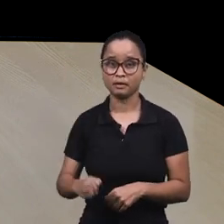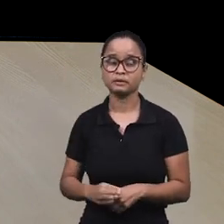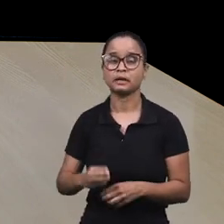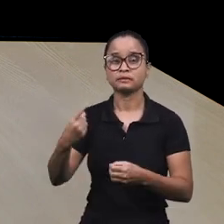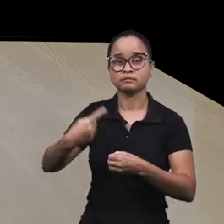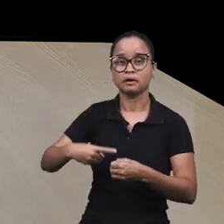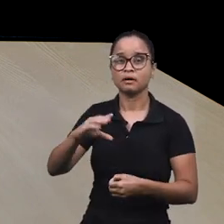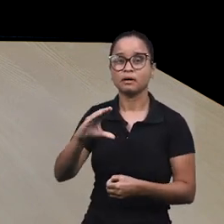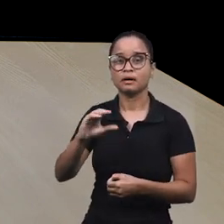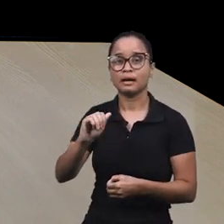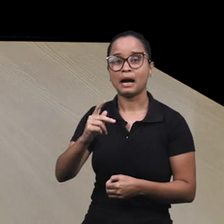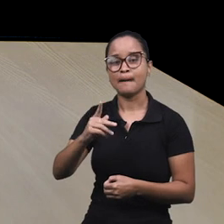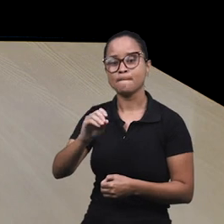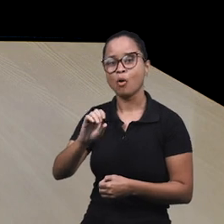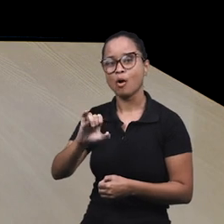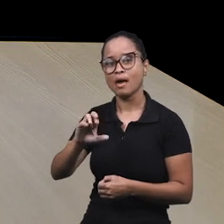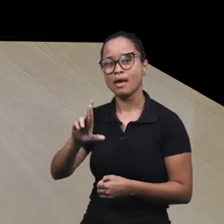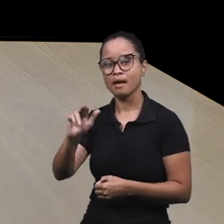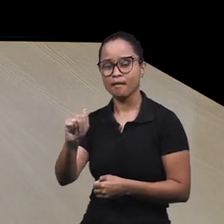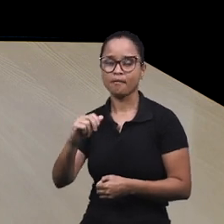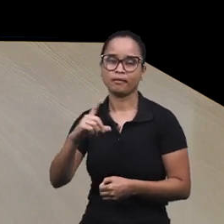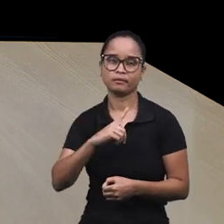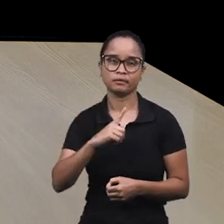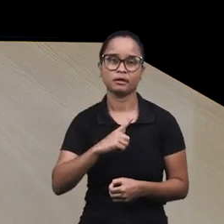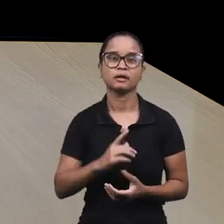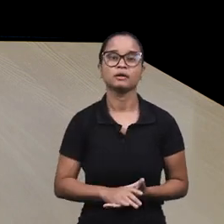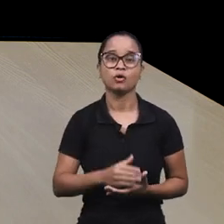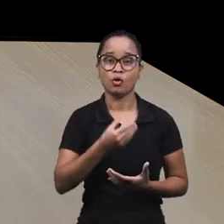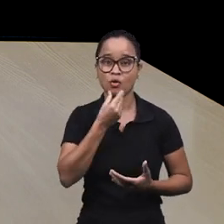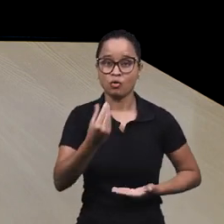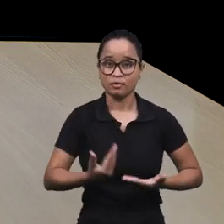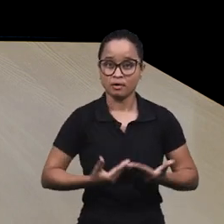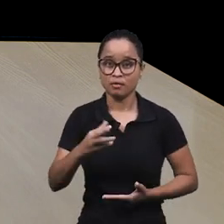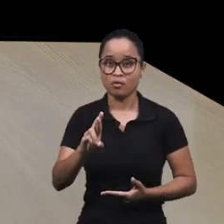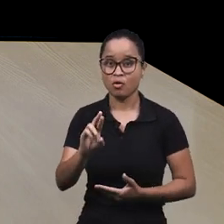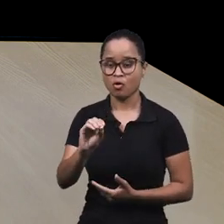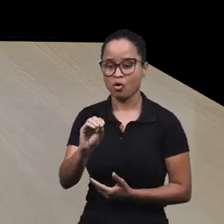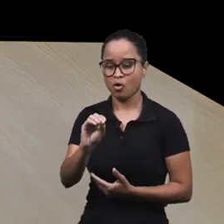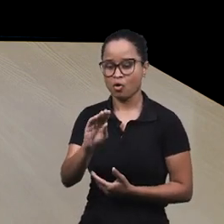de Capoeira. E quem enviou foi o nosso irmão Robert